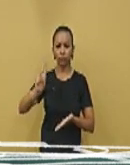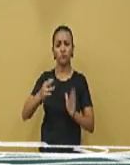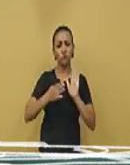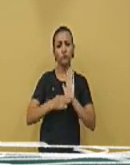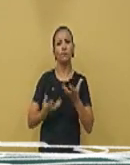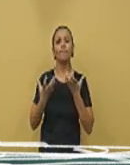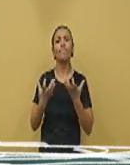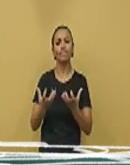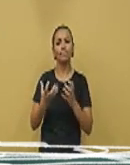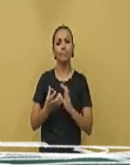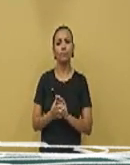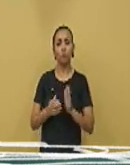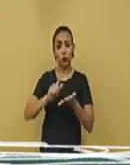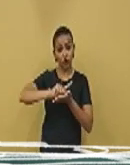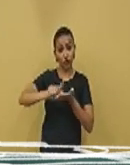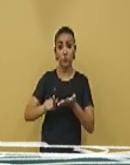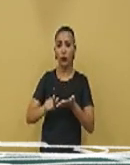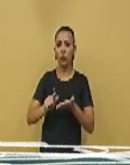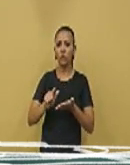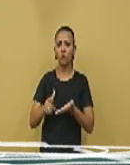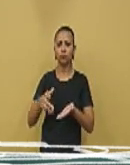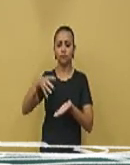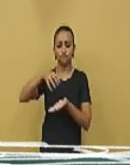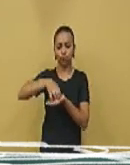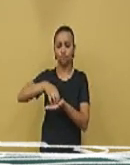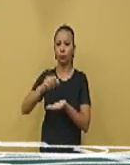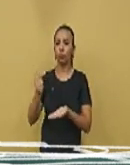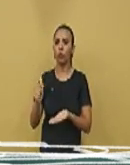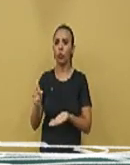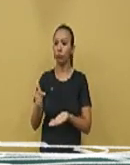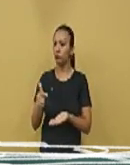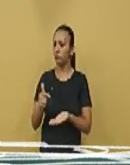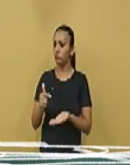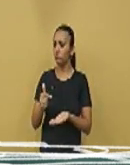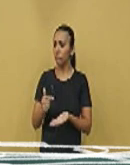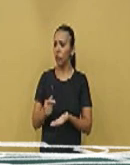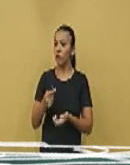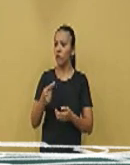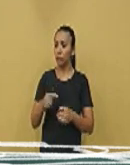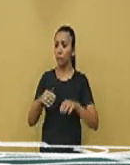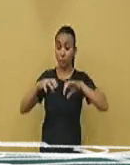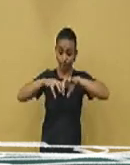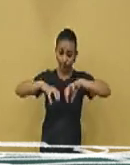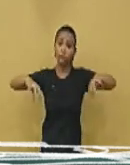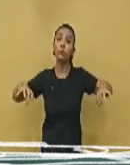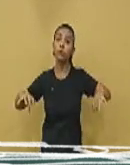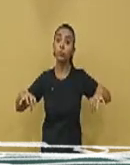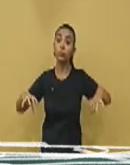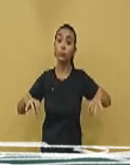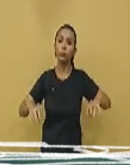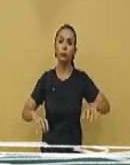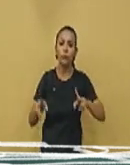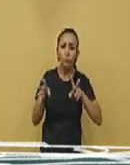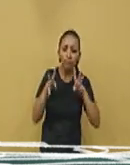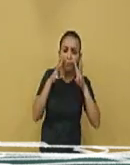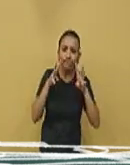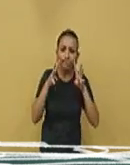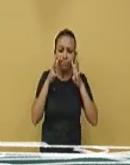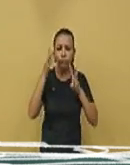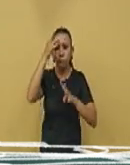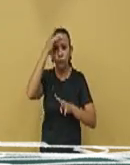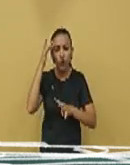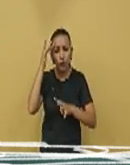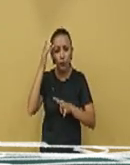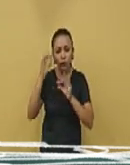né? Uma gestão descentralizada. O que isso significa? Ouvir as pessoas que estão na ponta. Né? São as pessoas que estão na ponta